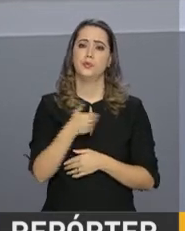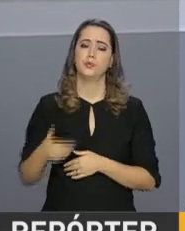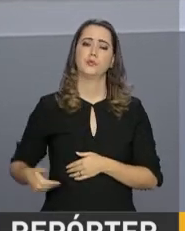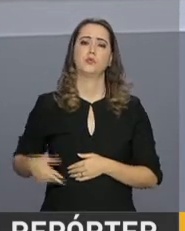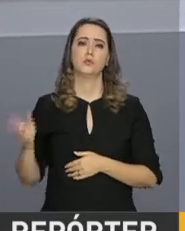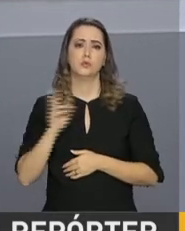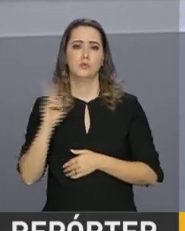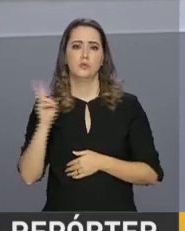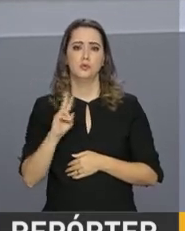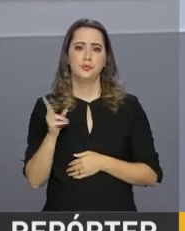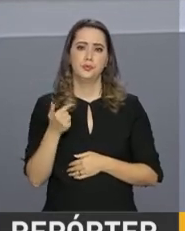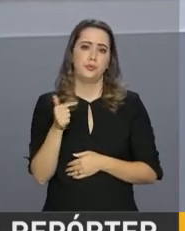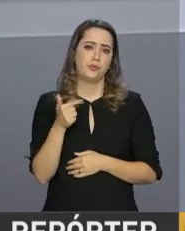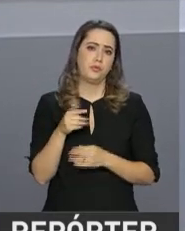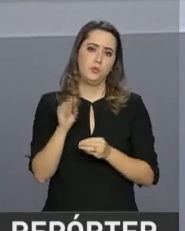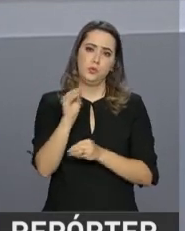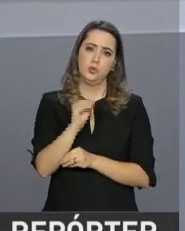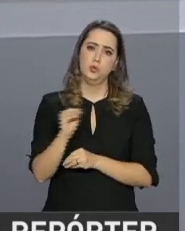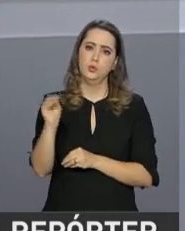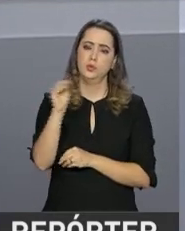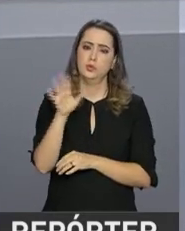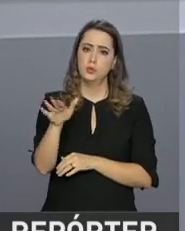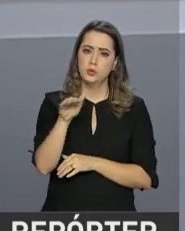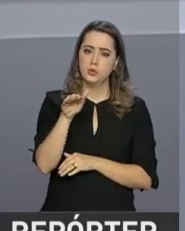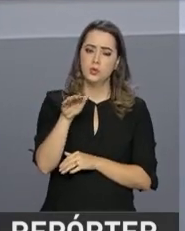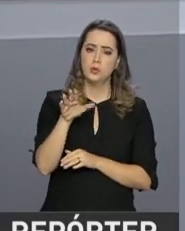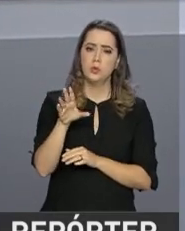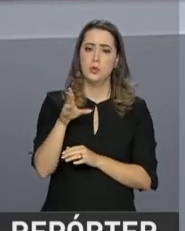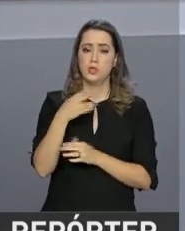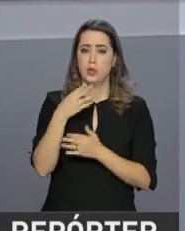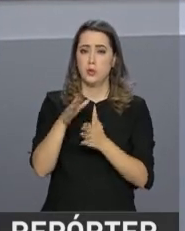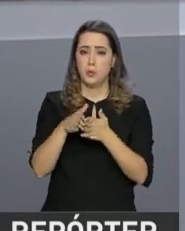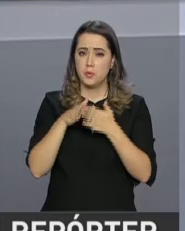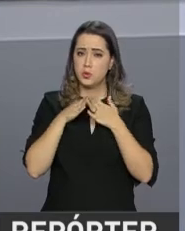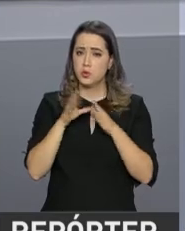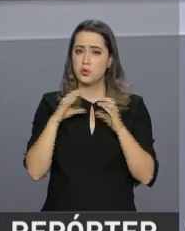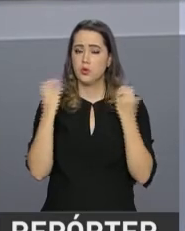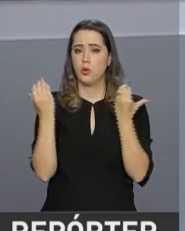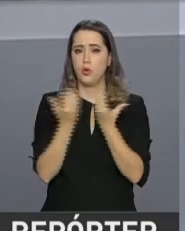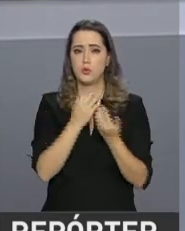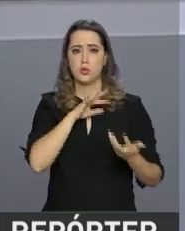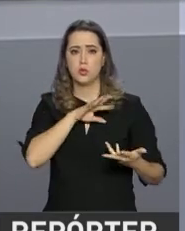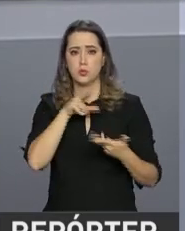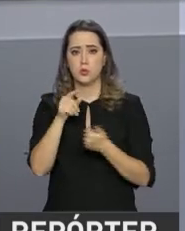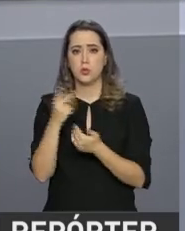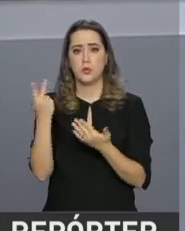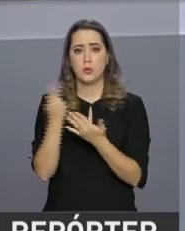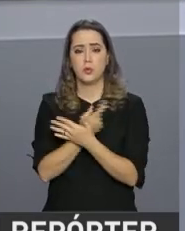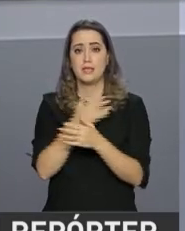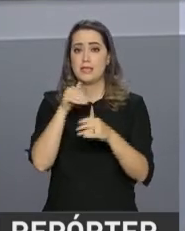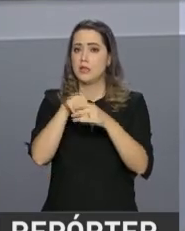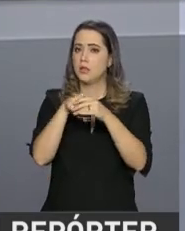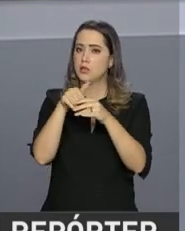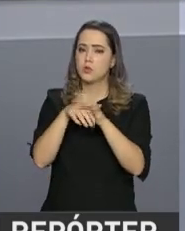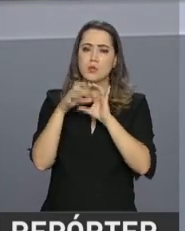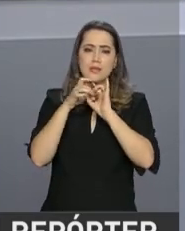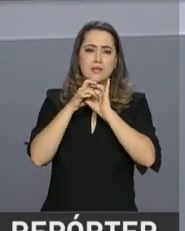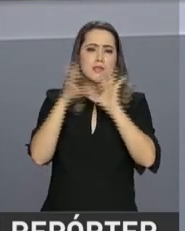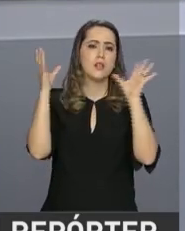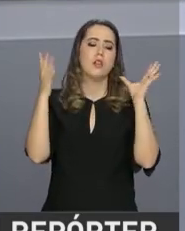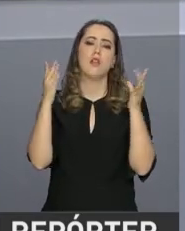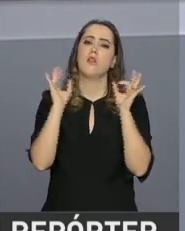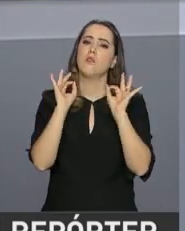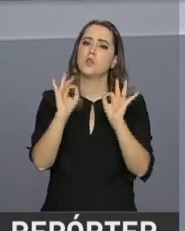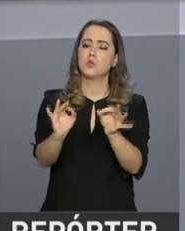governo da venezuela não tem atendido aos chamados da comunidade internacional pela realização de eleições livres justas